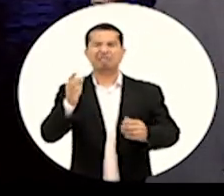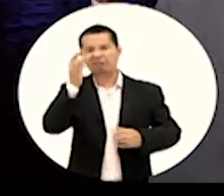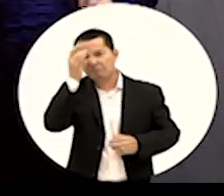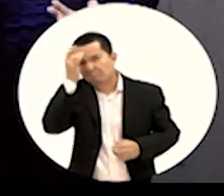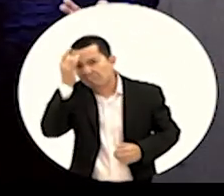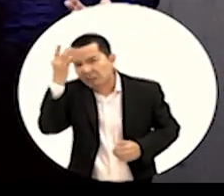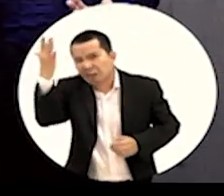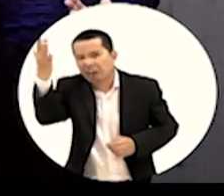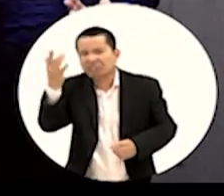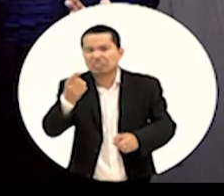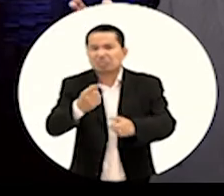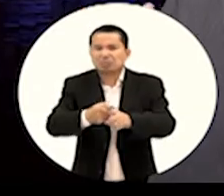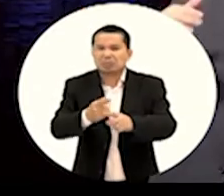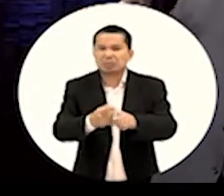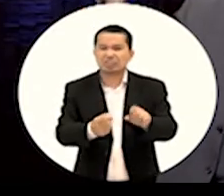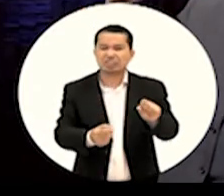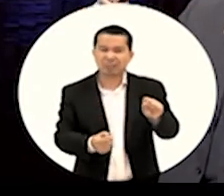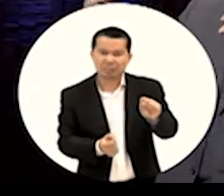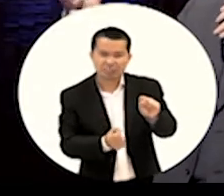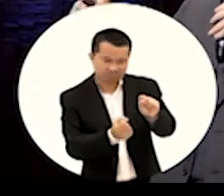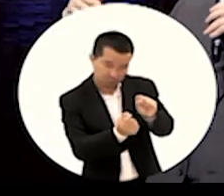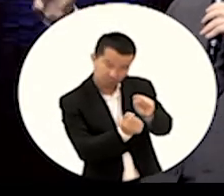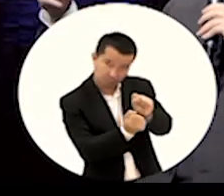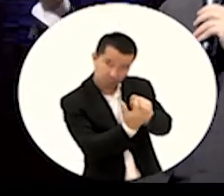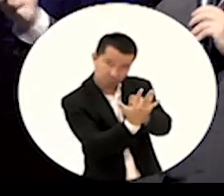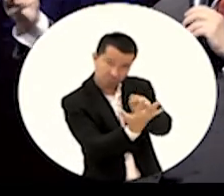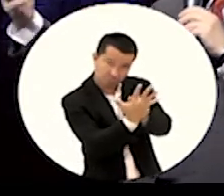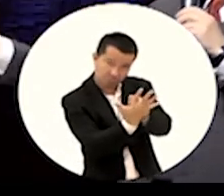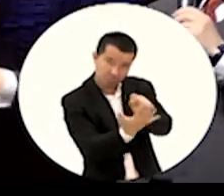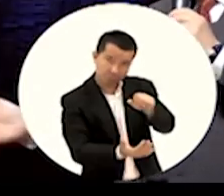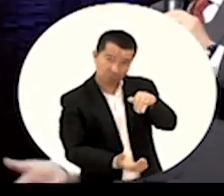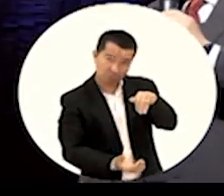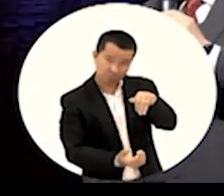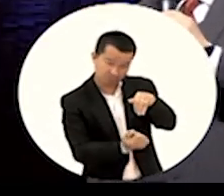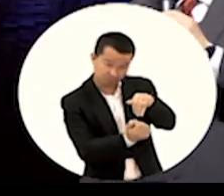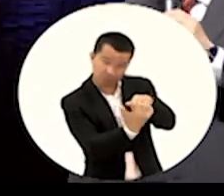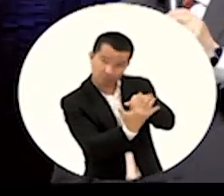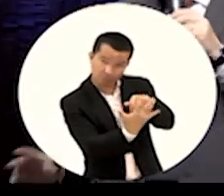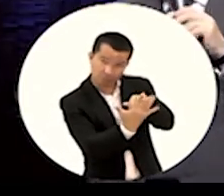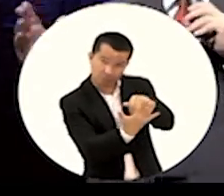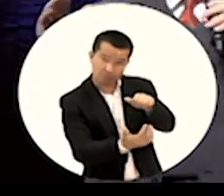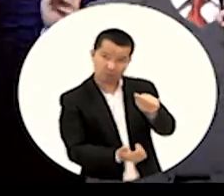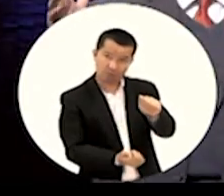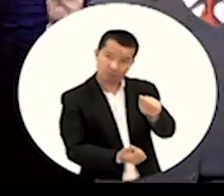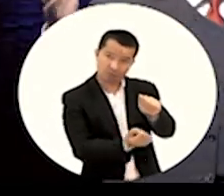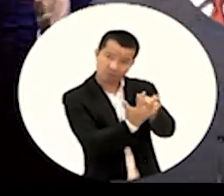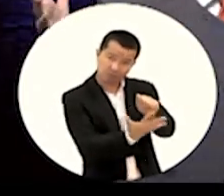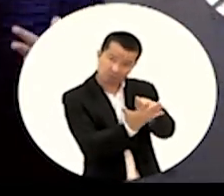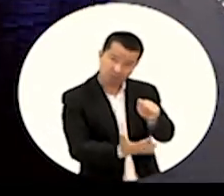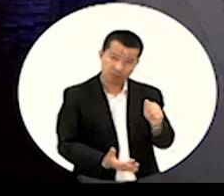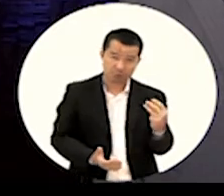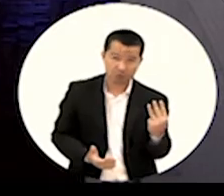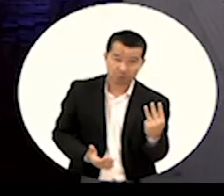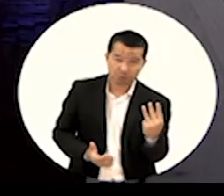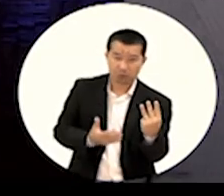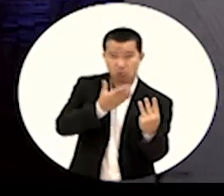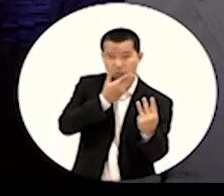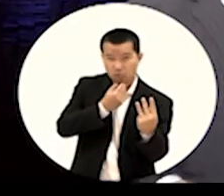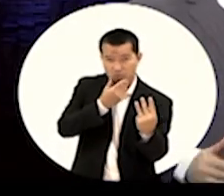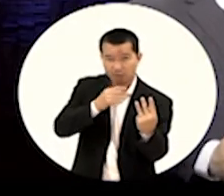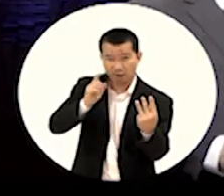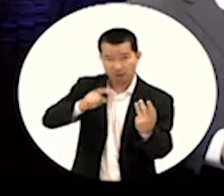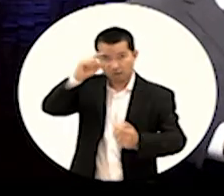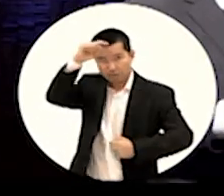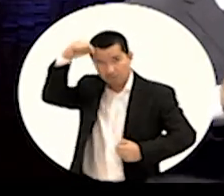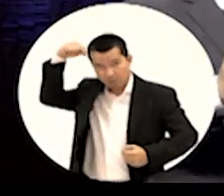homens de Deus, e por isso Deus fez coisas extraordinárias, porque eles eram especiais. E aí